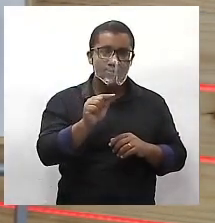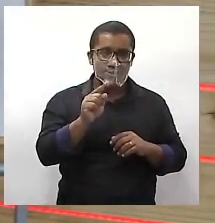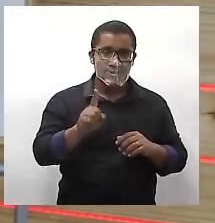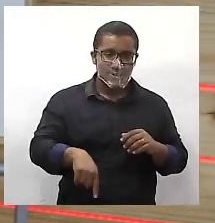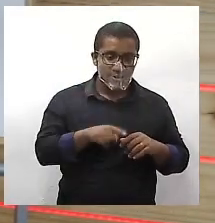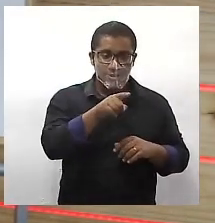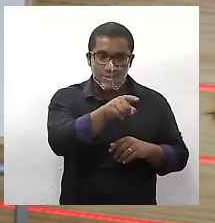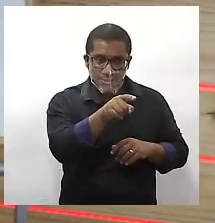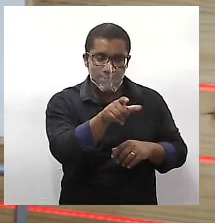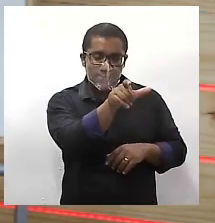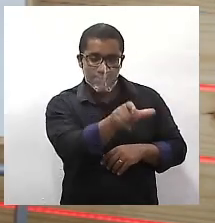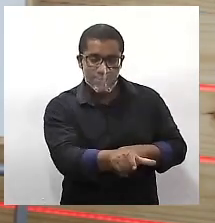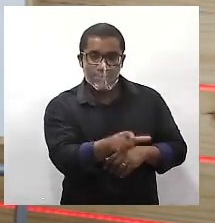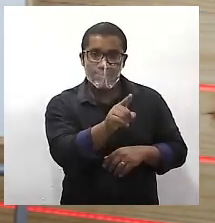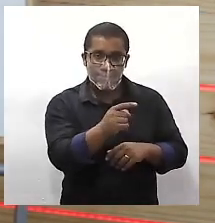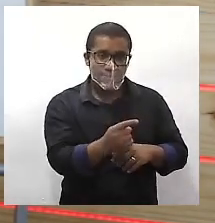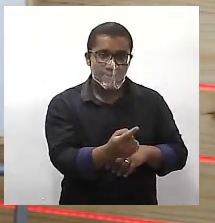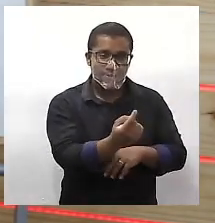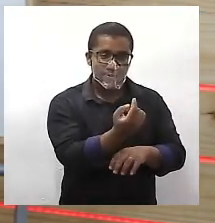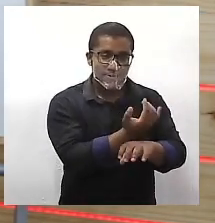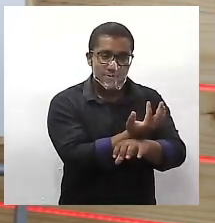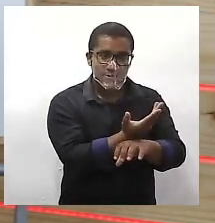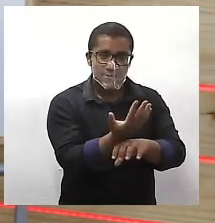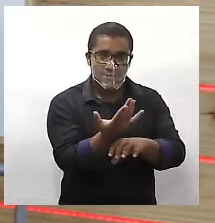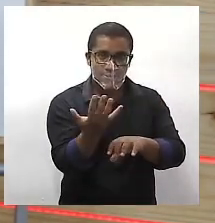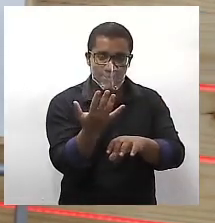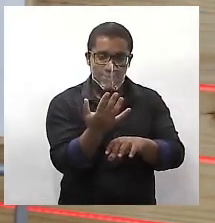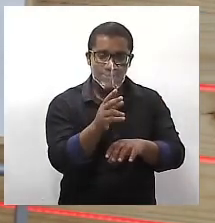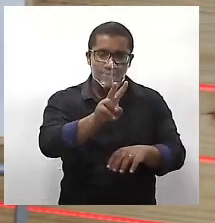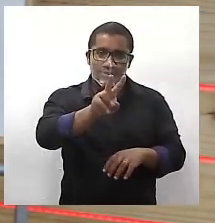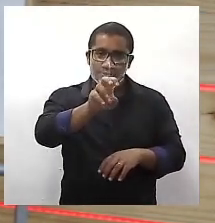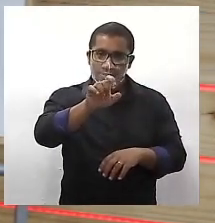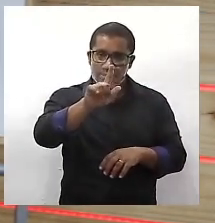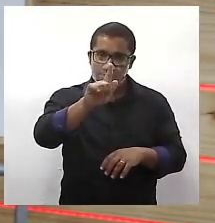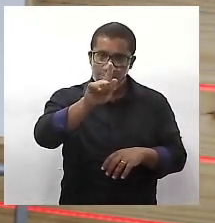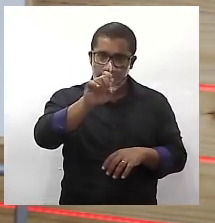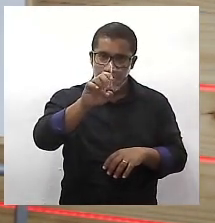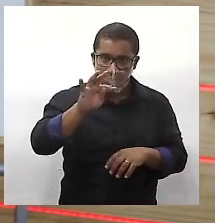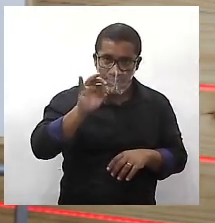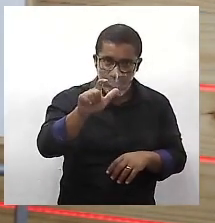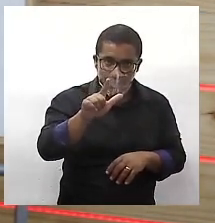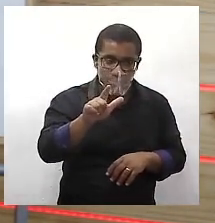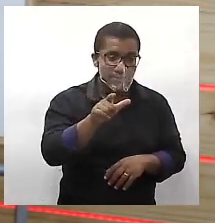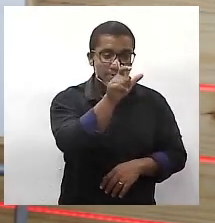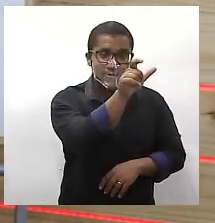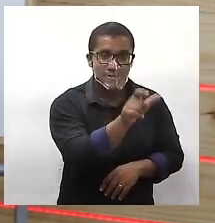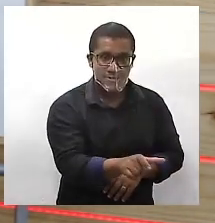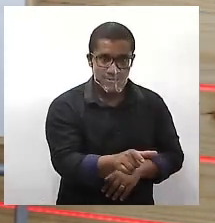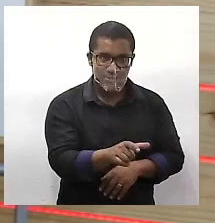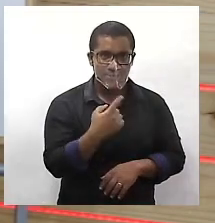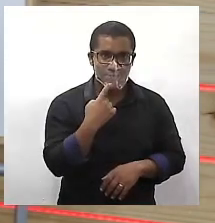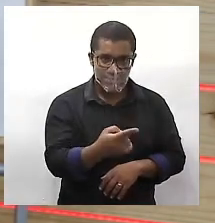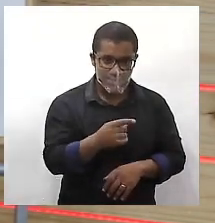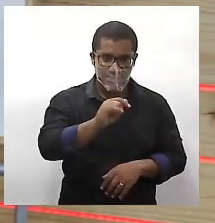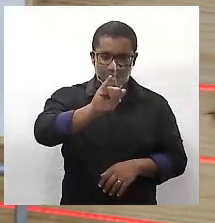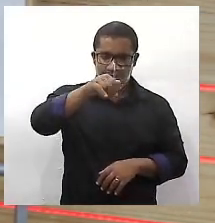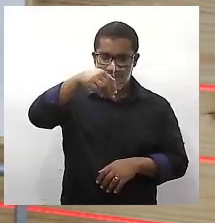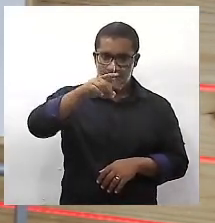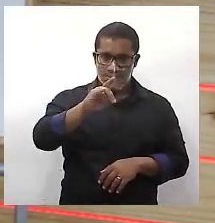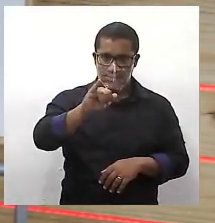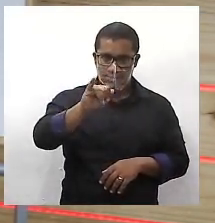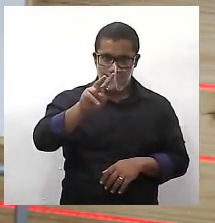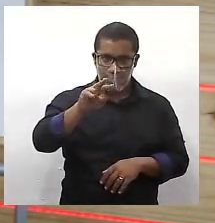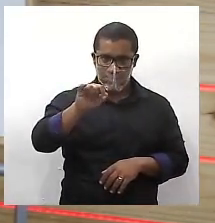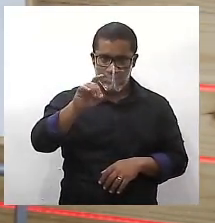vegetal. O espécime é vegetal é o indivíduo vegetal. Geralmente eles não usam essa palavra indivíduo, eles usam a